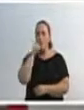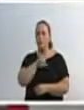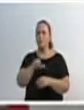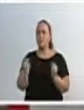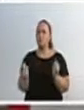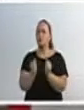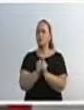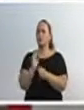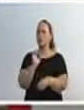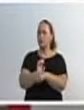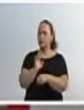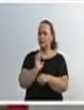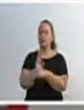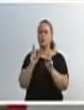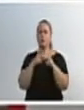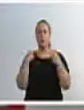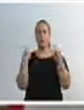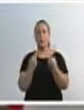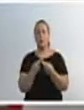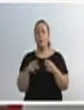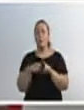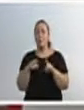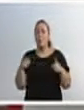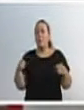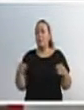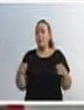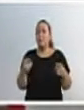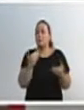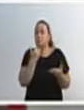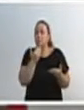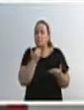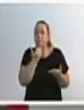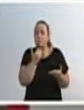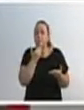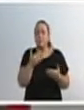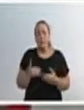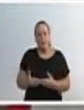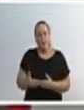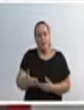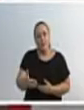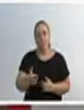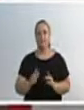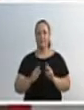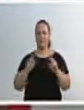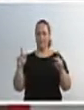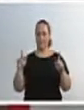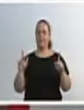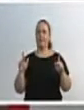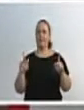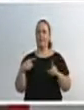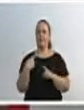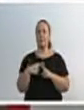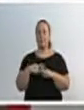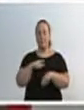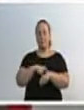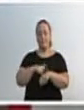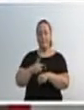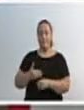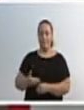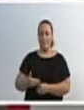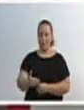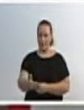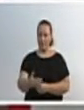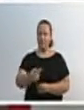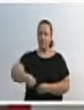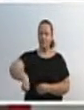do Estado, reuniões, e não tivemos êxito na época. Agora, diferente do atual momento, nós vamos